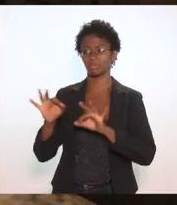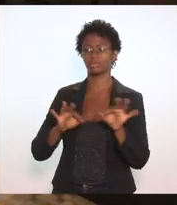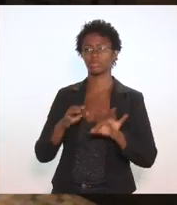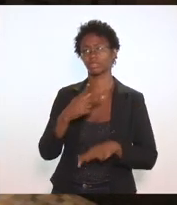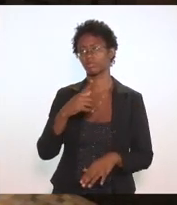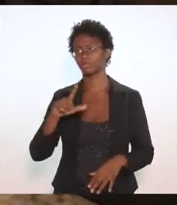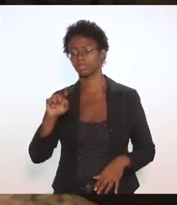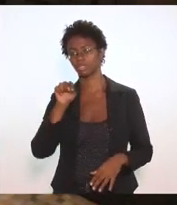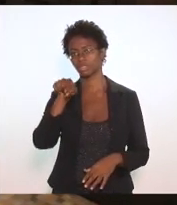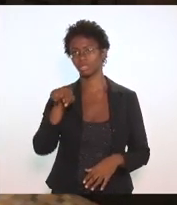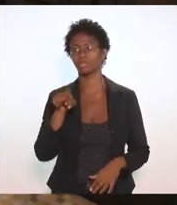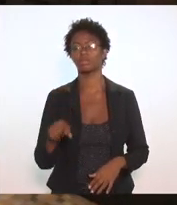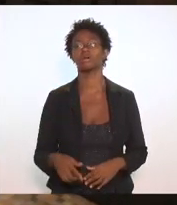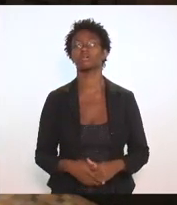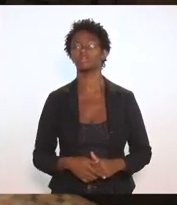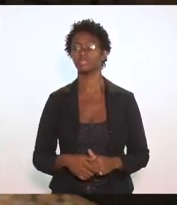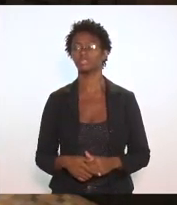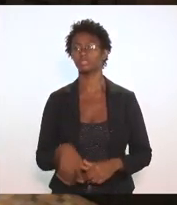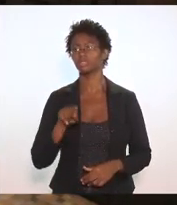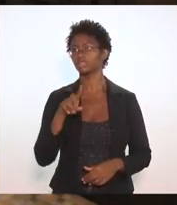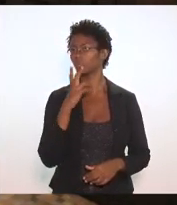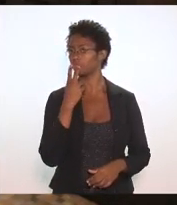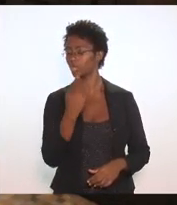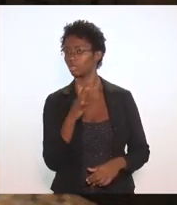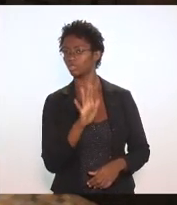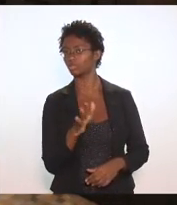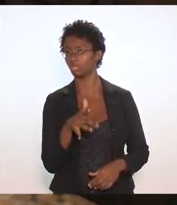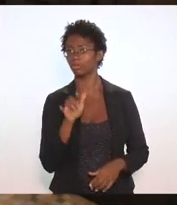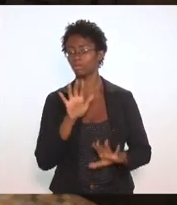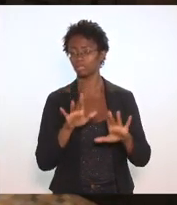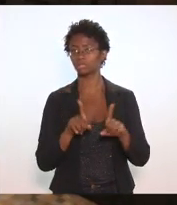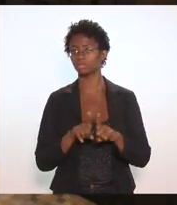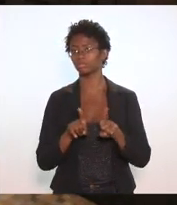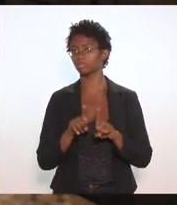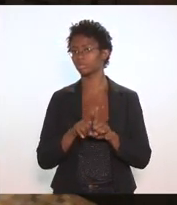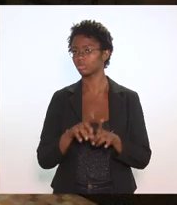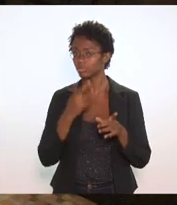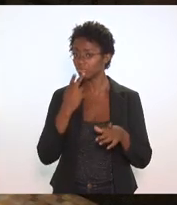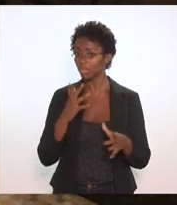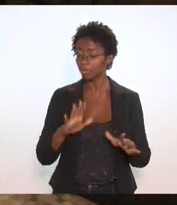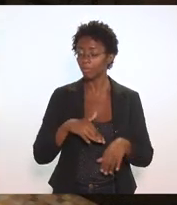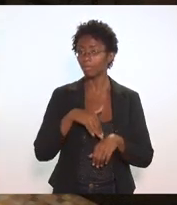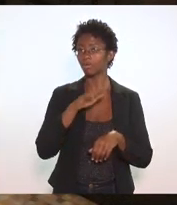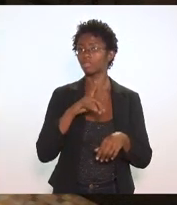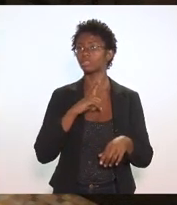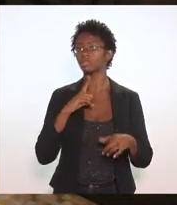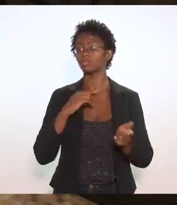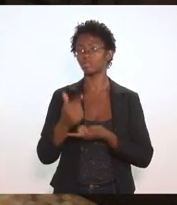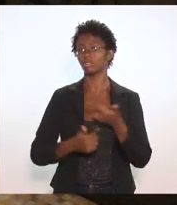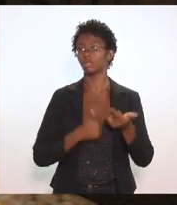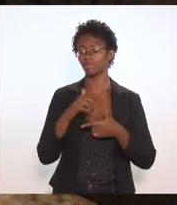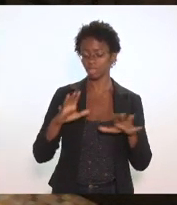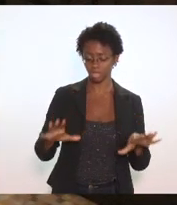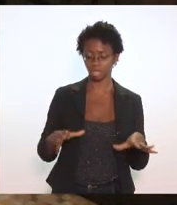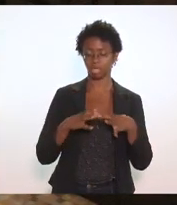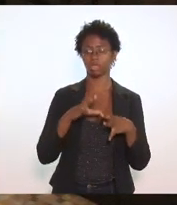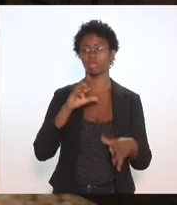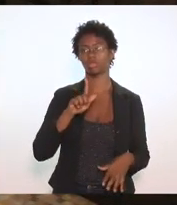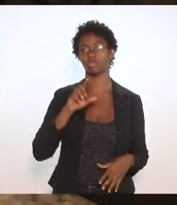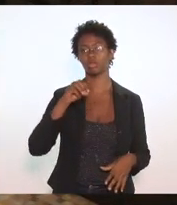Mônica, e Vossa Excelência mencionou, eu acho, mas eu quero reforçar, tem o trabalho da Comissão da Gomeia, de